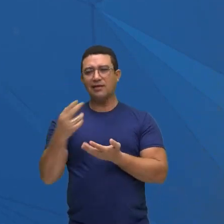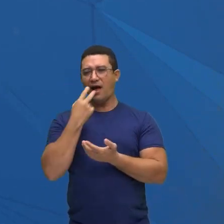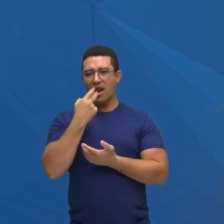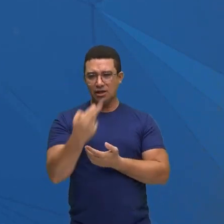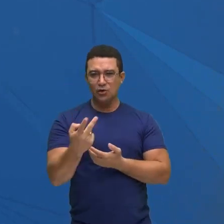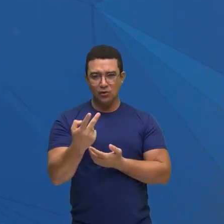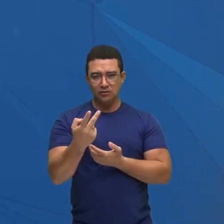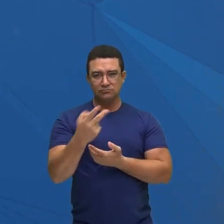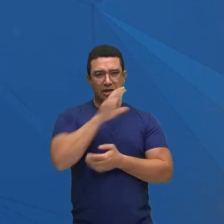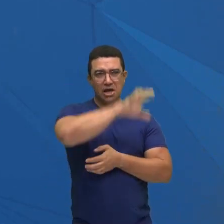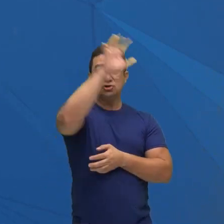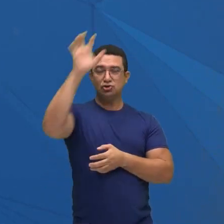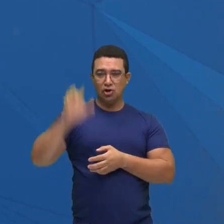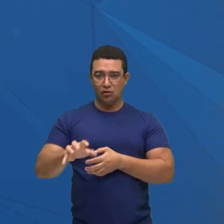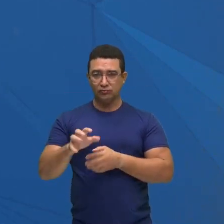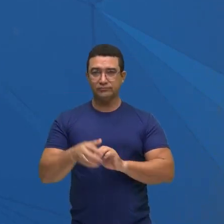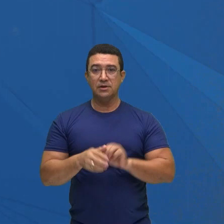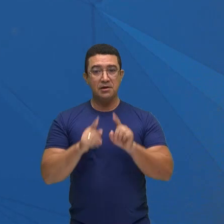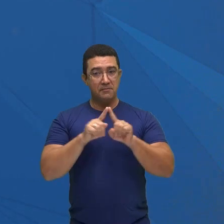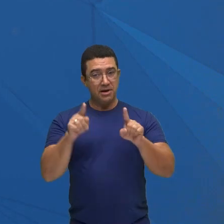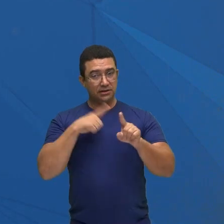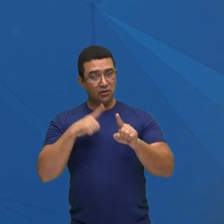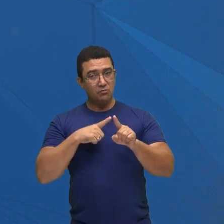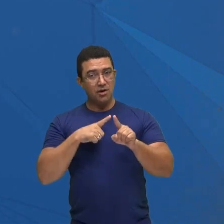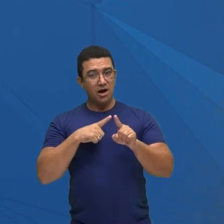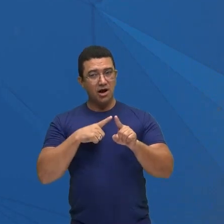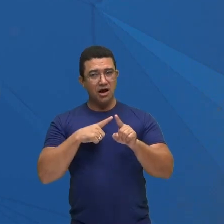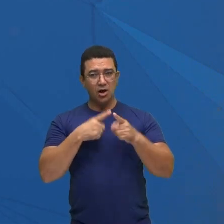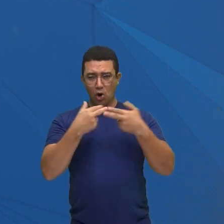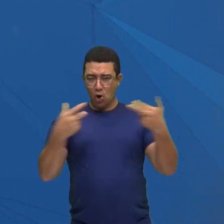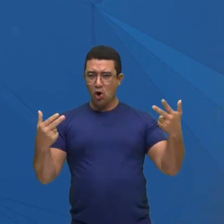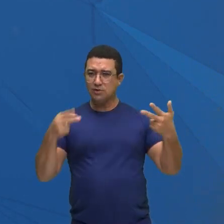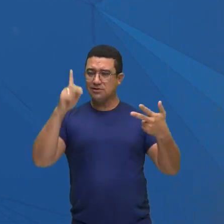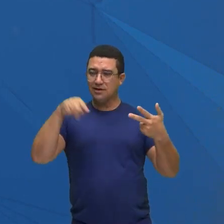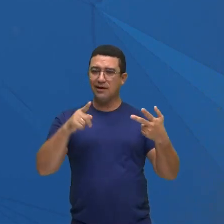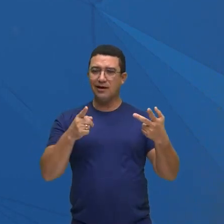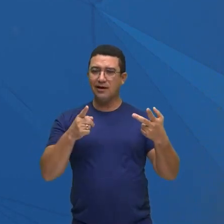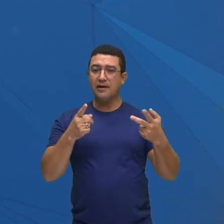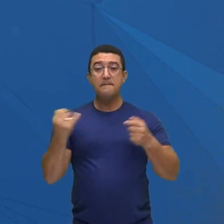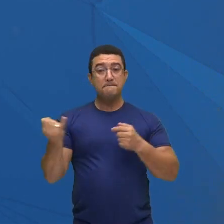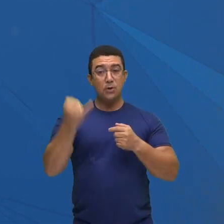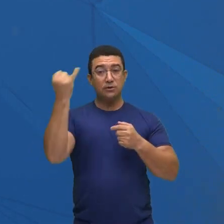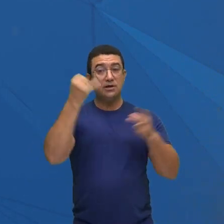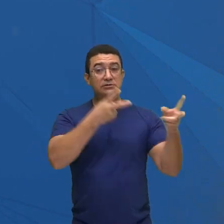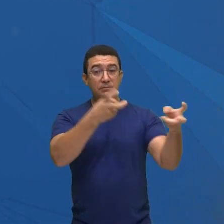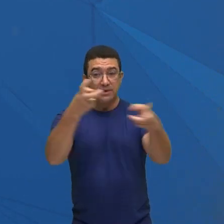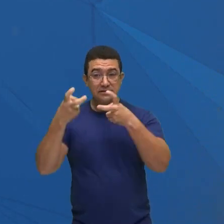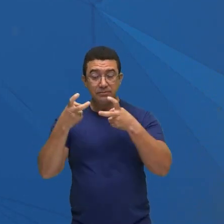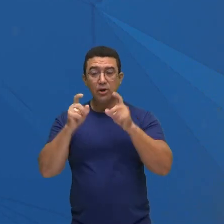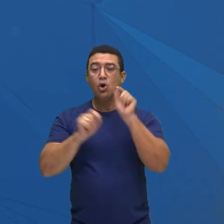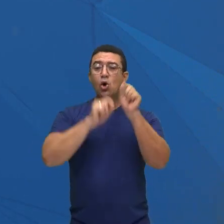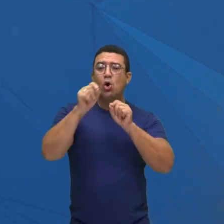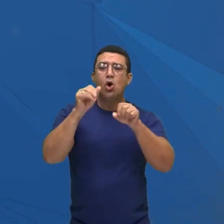de contrário ao que a gente está trabalhando aqui. Não é uma variação linguística, é um mecanismo que se tem para